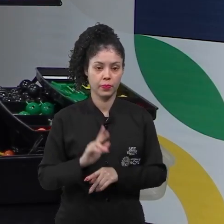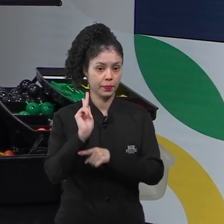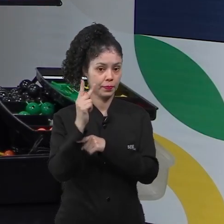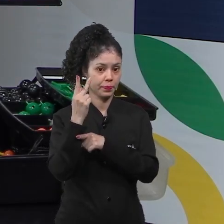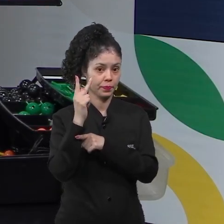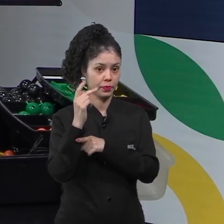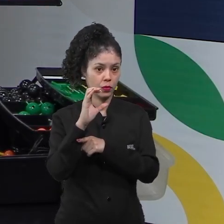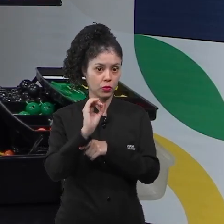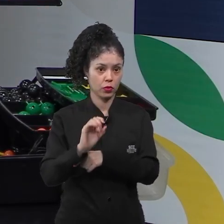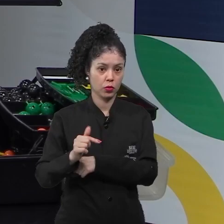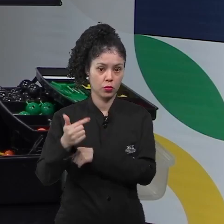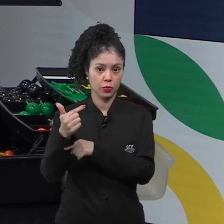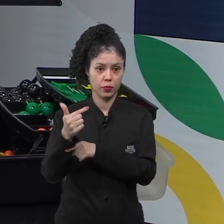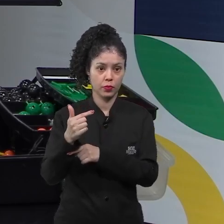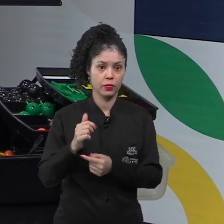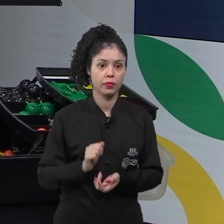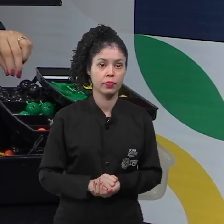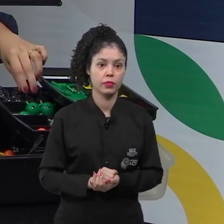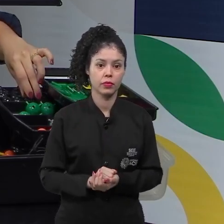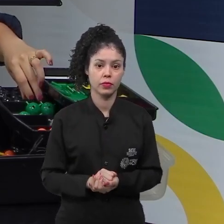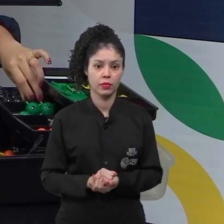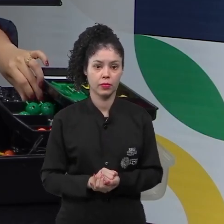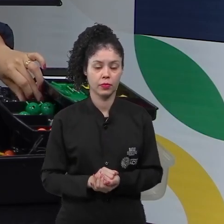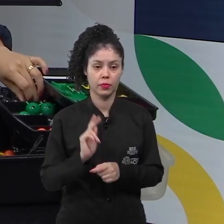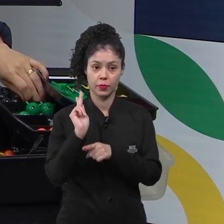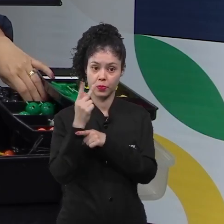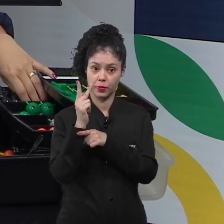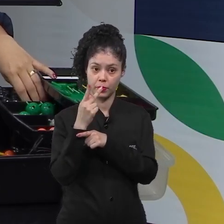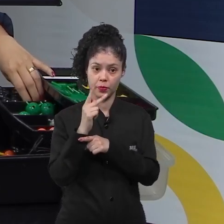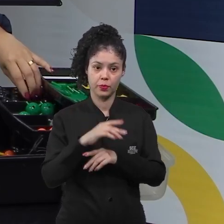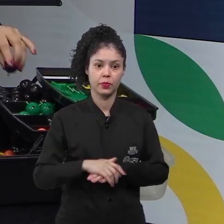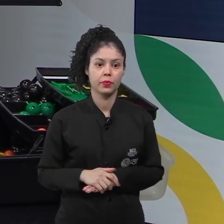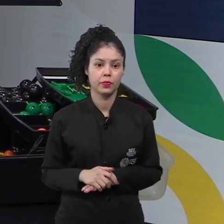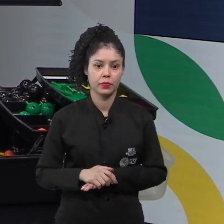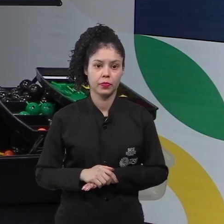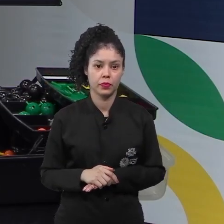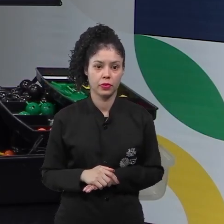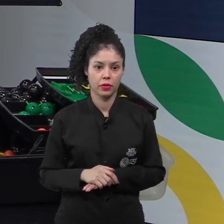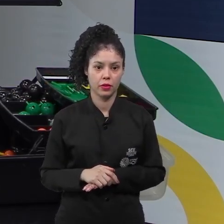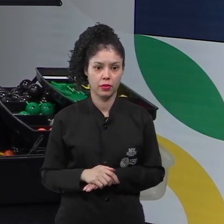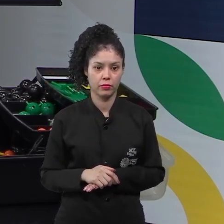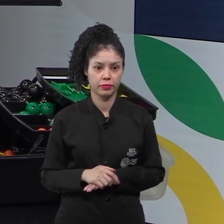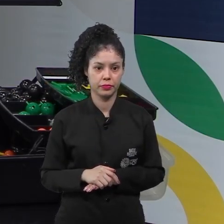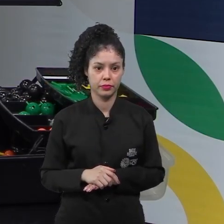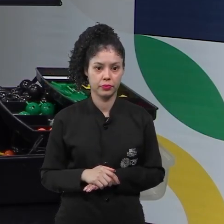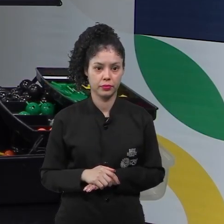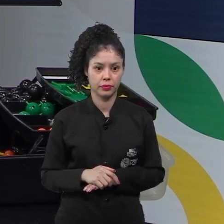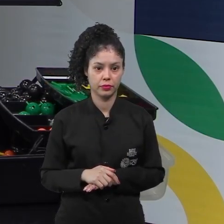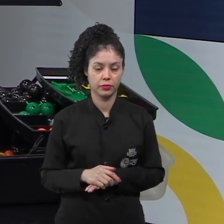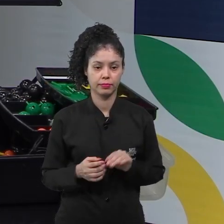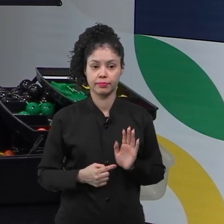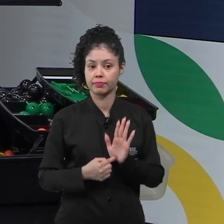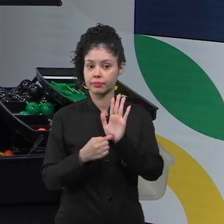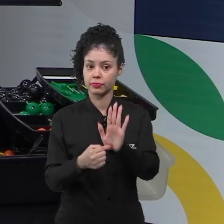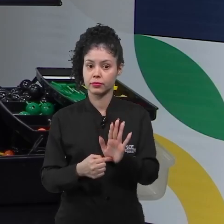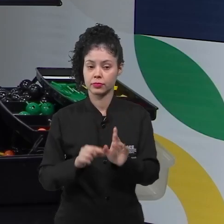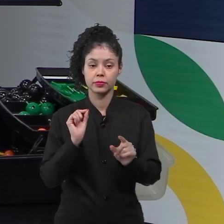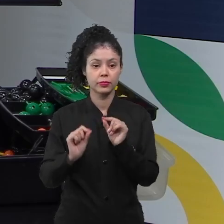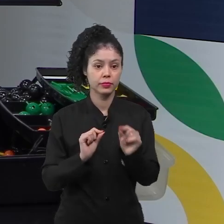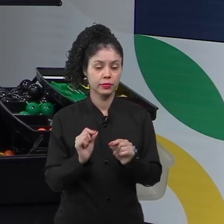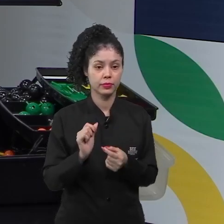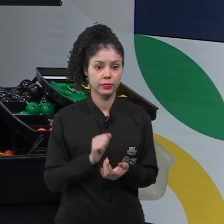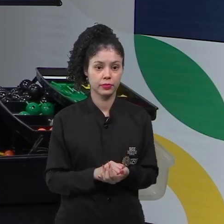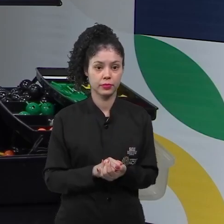oxigênio e hidrogênio. Então, a gente vai colocar aqui o oxigênio, representado por